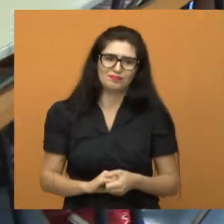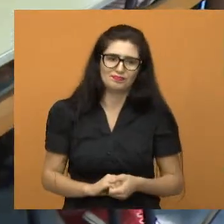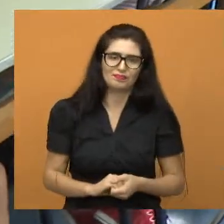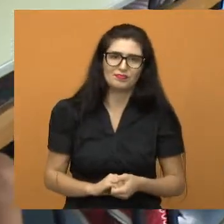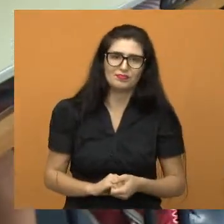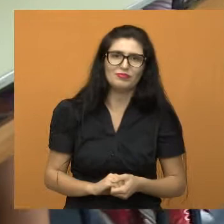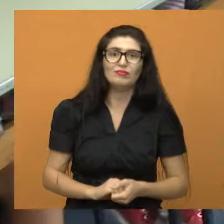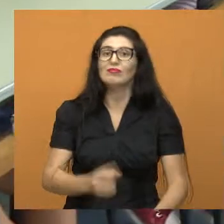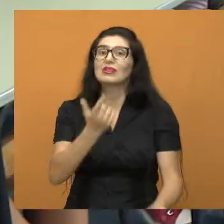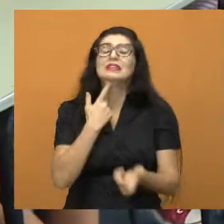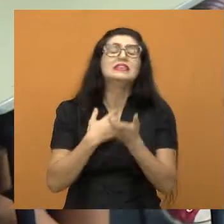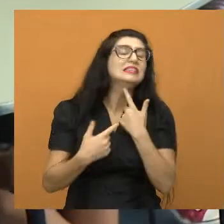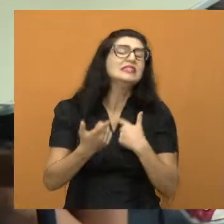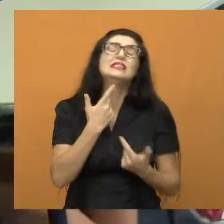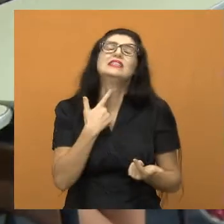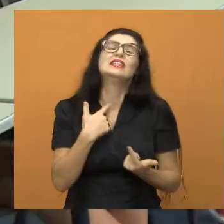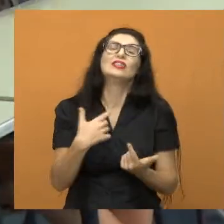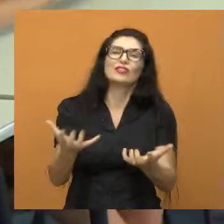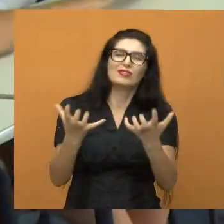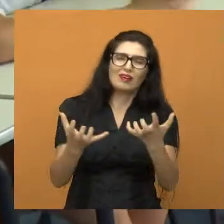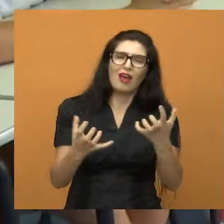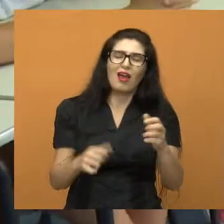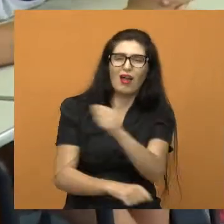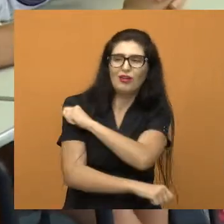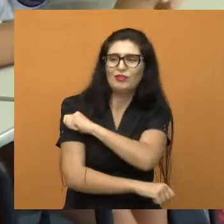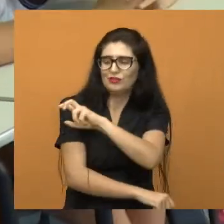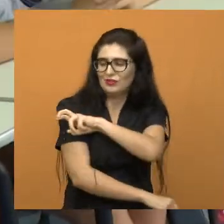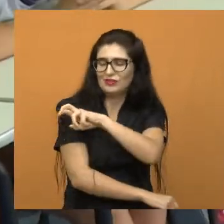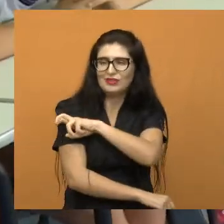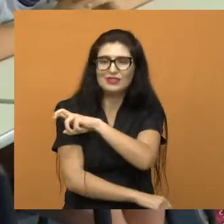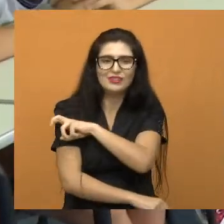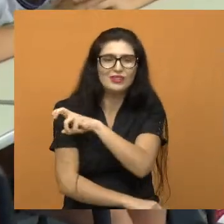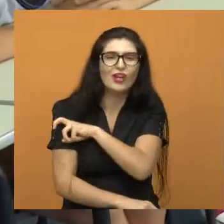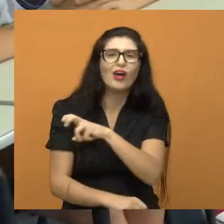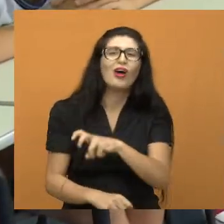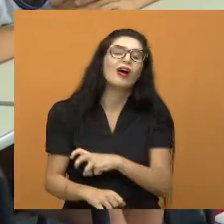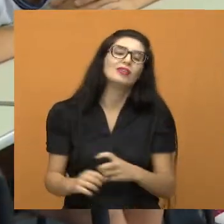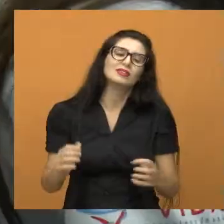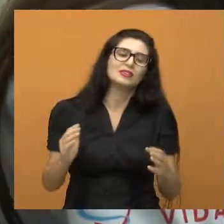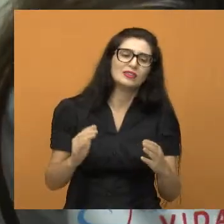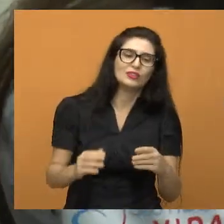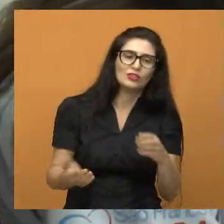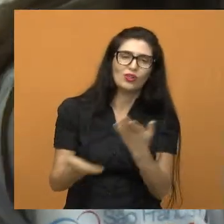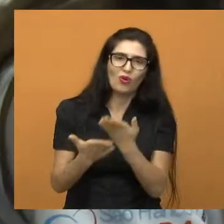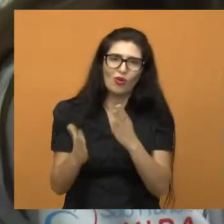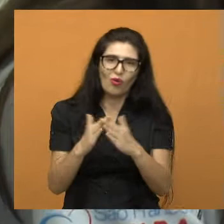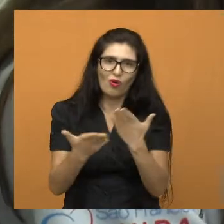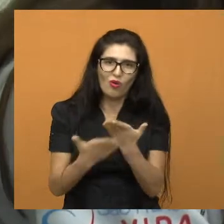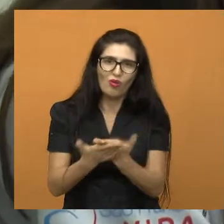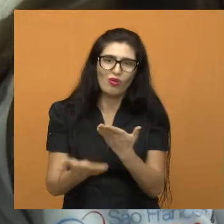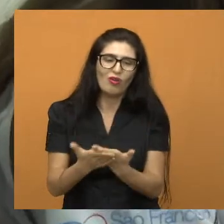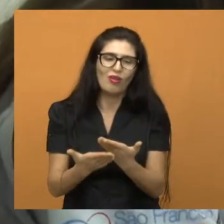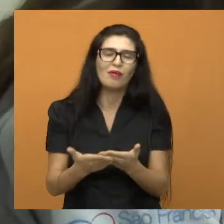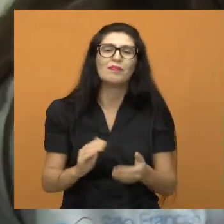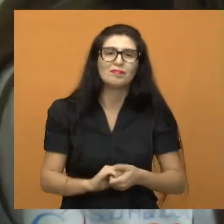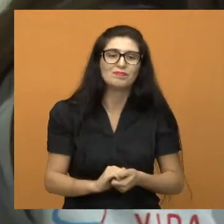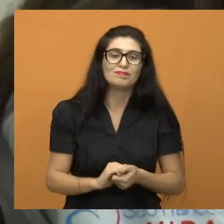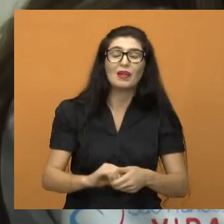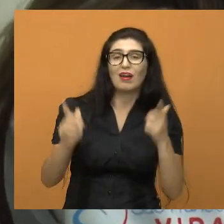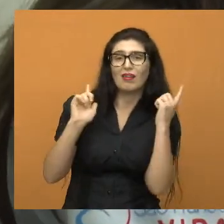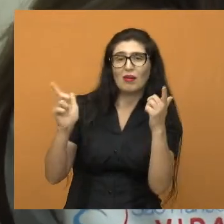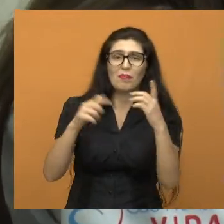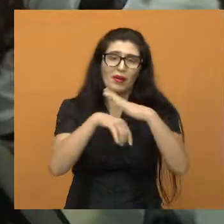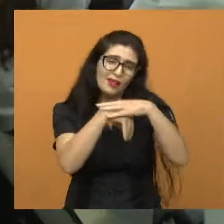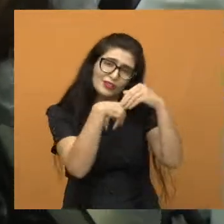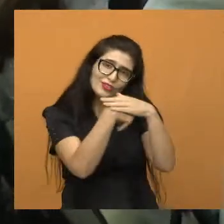Estes são os desejos dos alunos do 5º ano do Centro de Educação Nossa Senhora das Graças, que organizou ações para promover a campanha